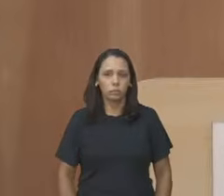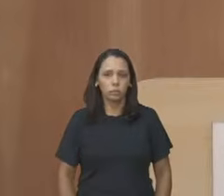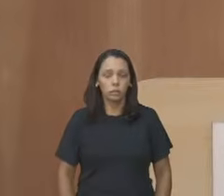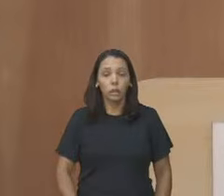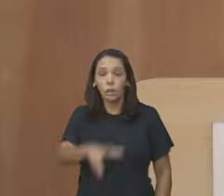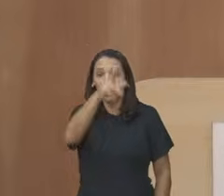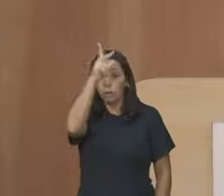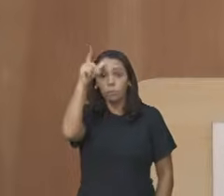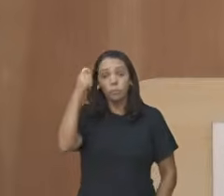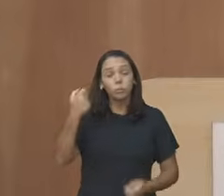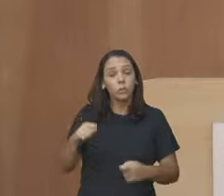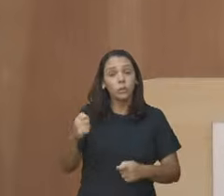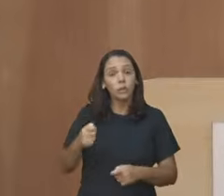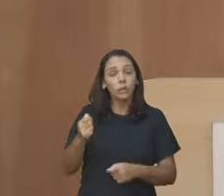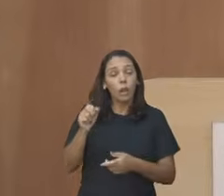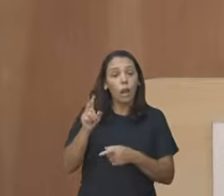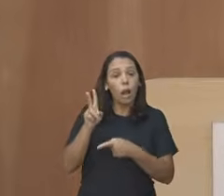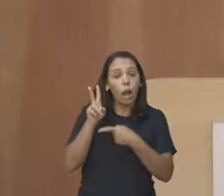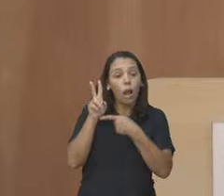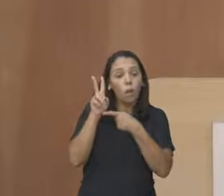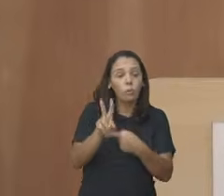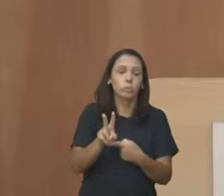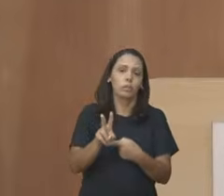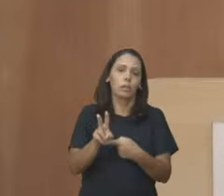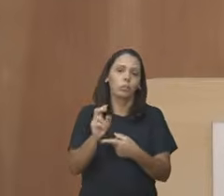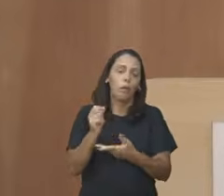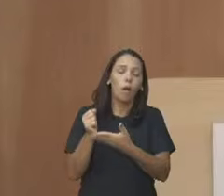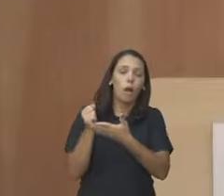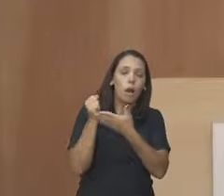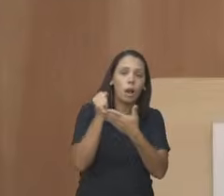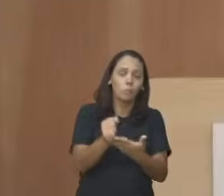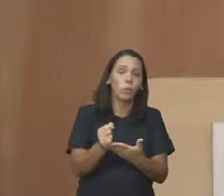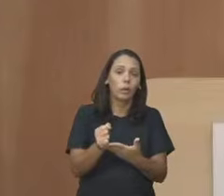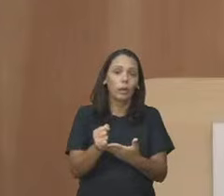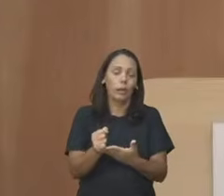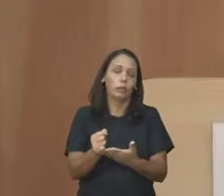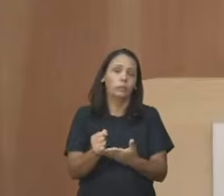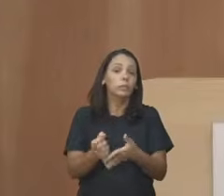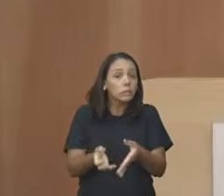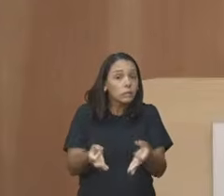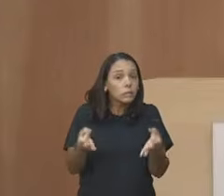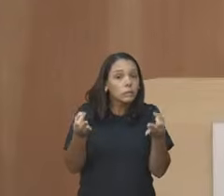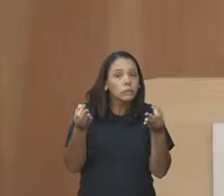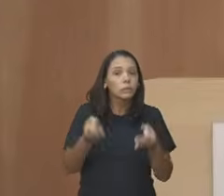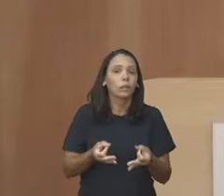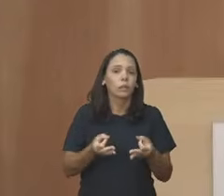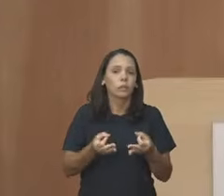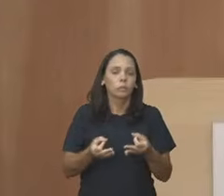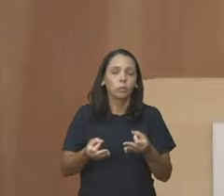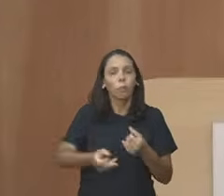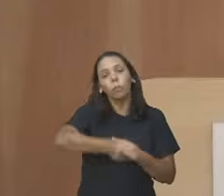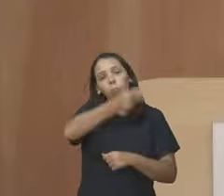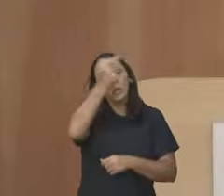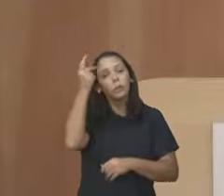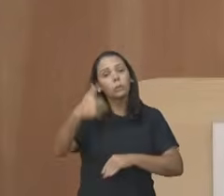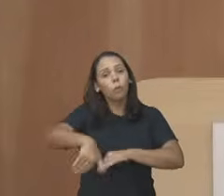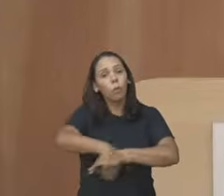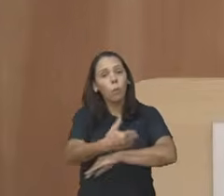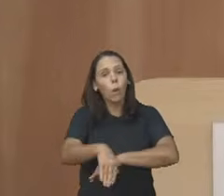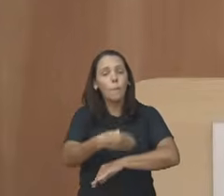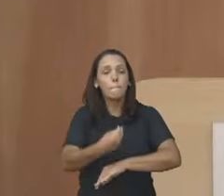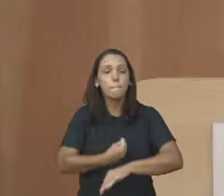situação de adicção. É preciso que a gente tenha um apoio adequado para as pessoas que estão em situação de rua. É preciso